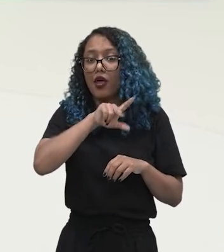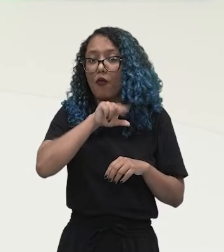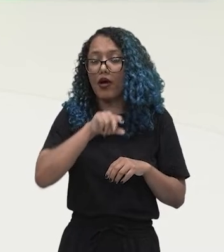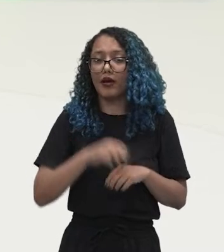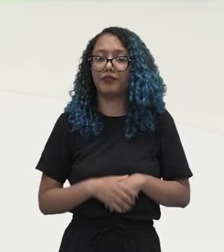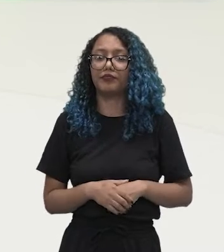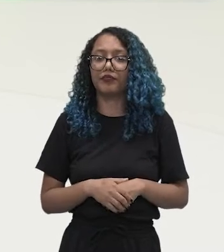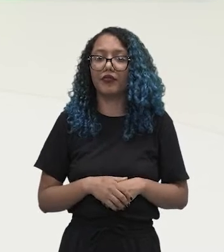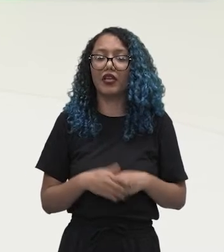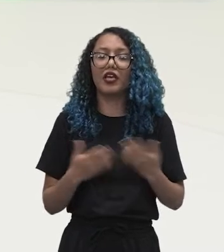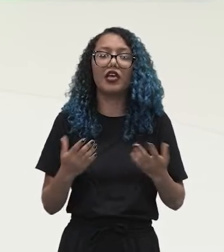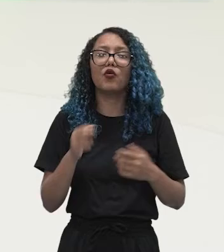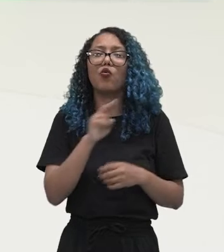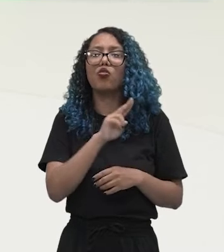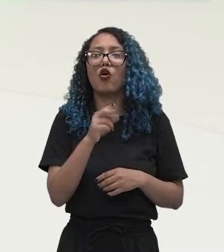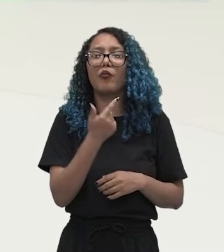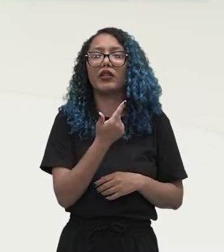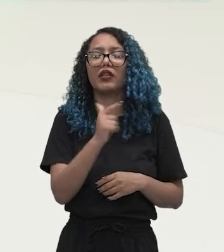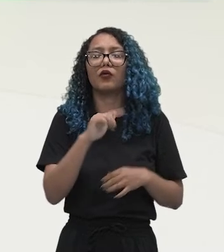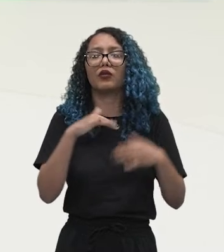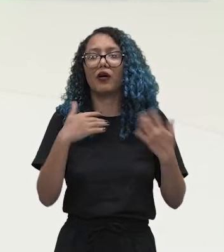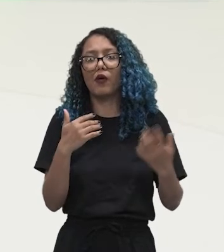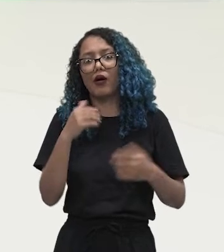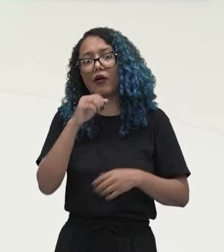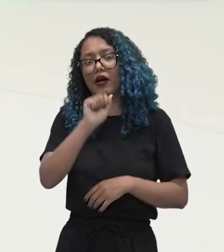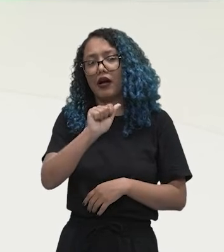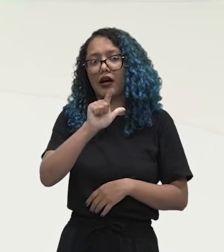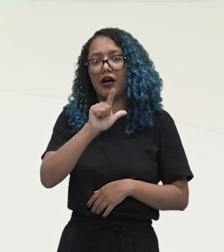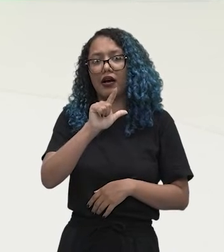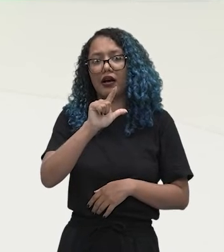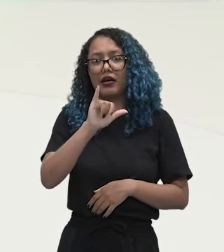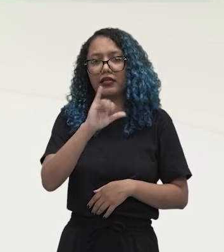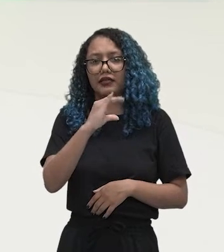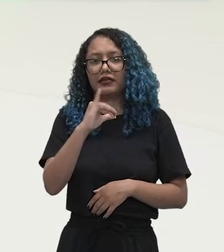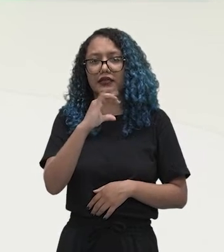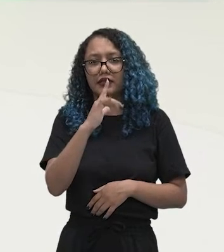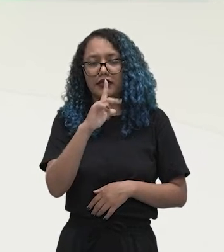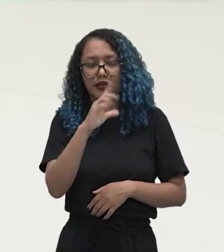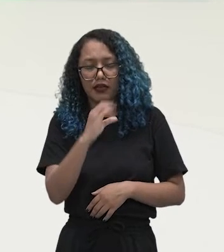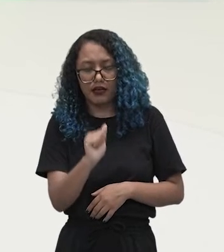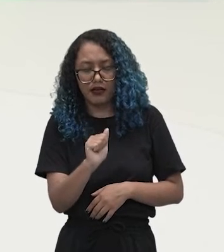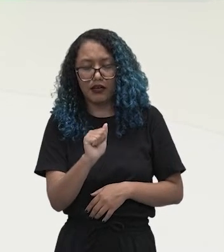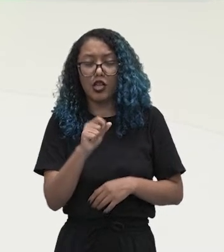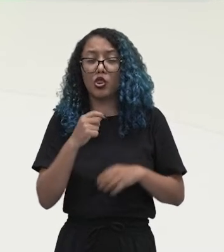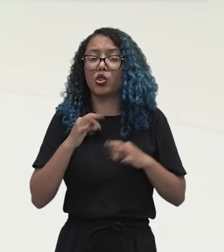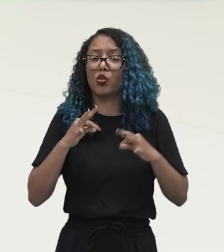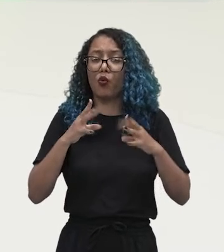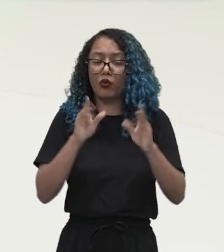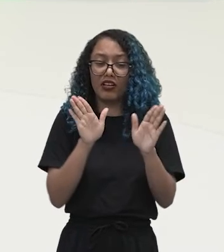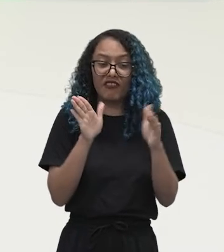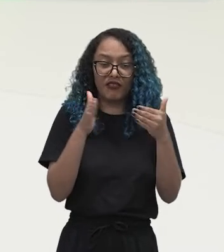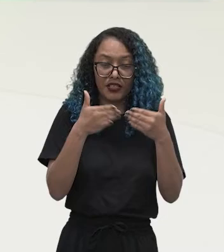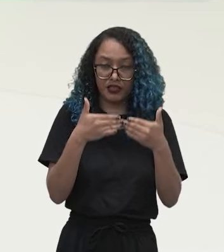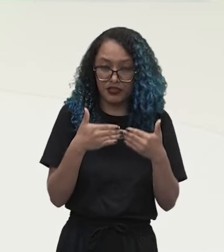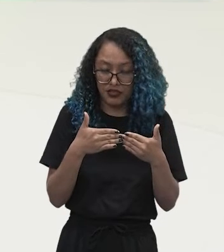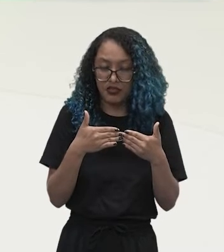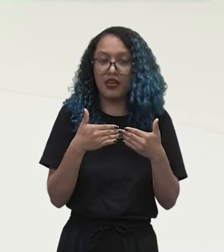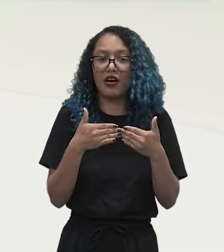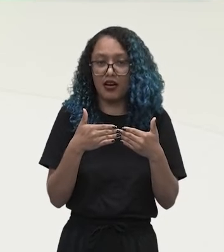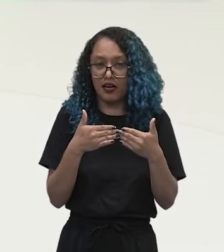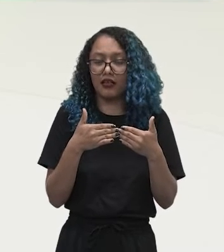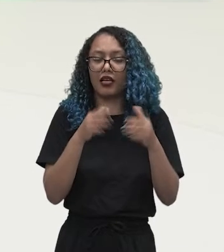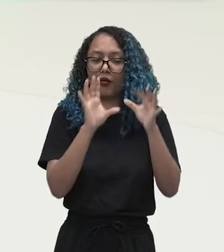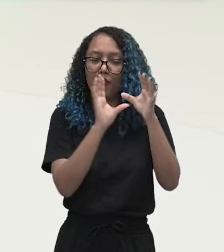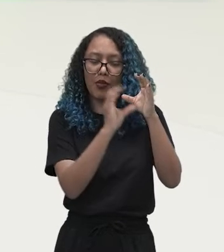ela é chamada de alicíclica. São todas as outras cadeias fechadas que se fecham,